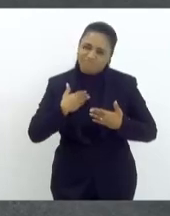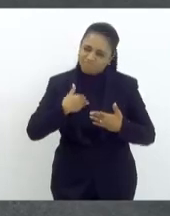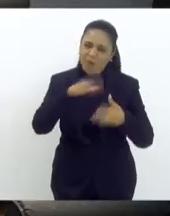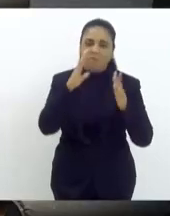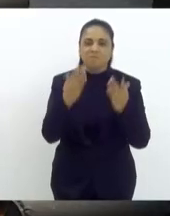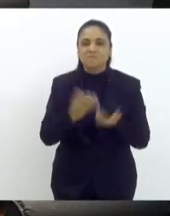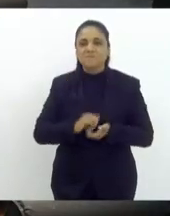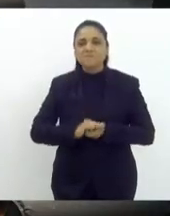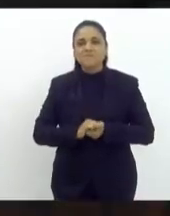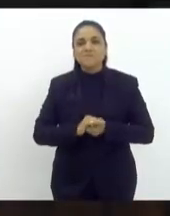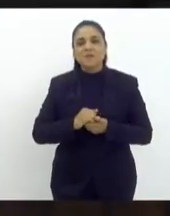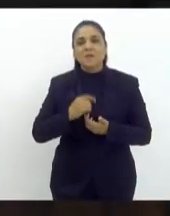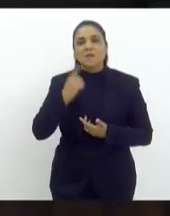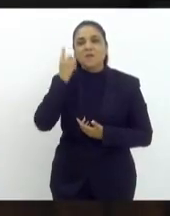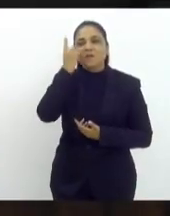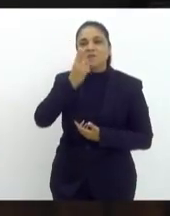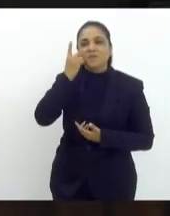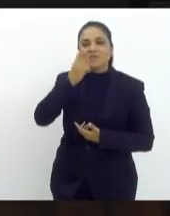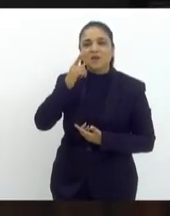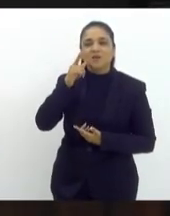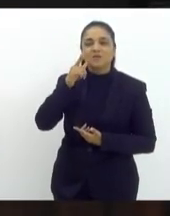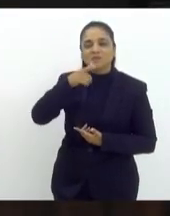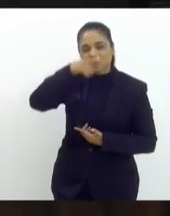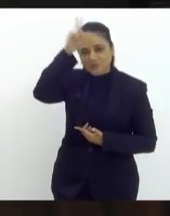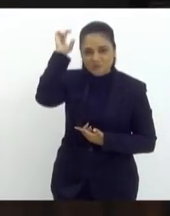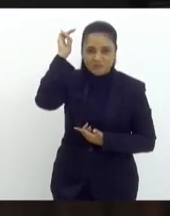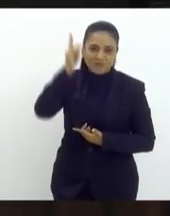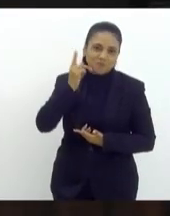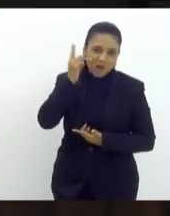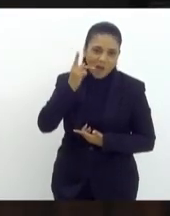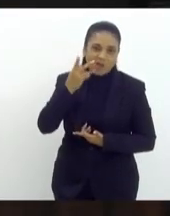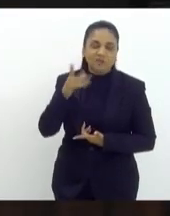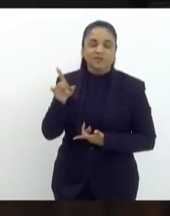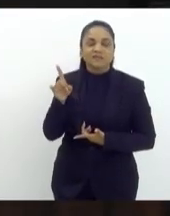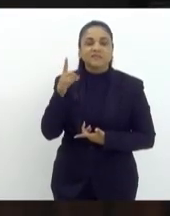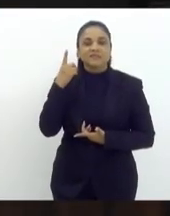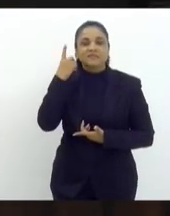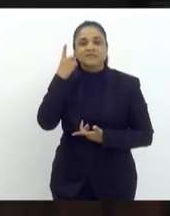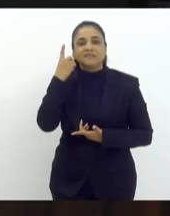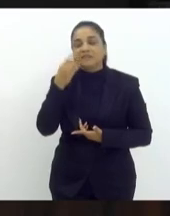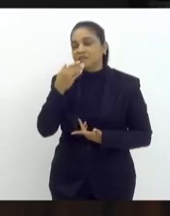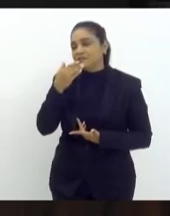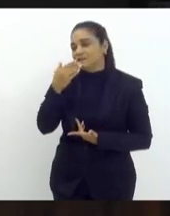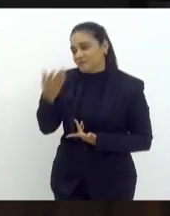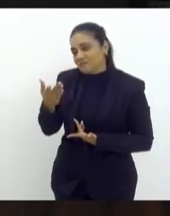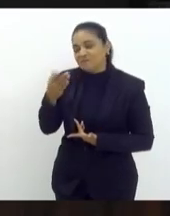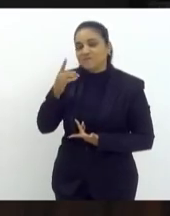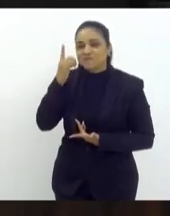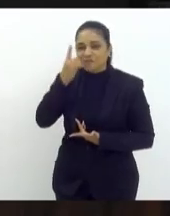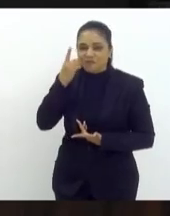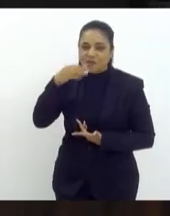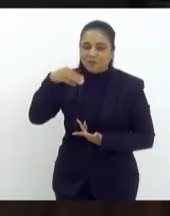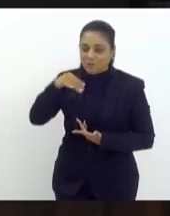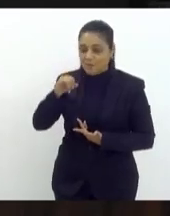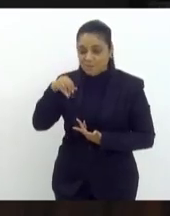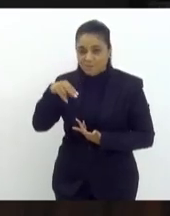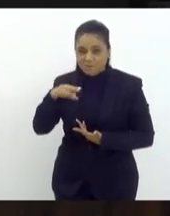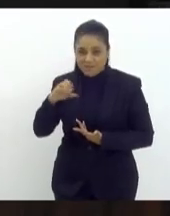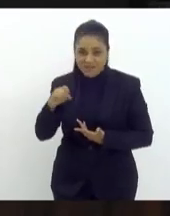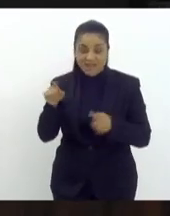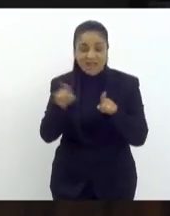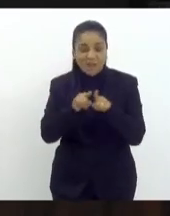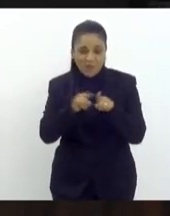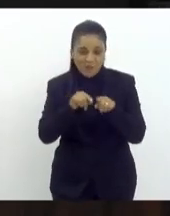dentro da Luz Paulo tava na frente deputado Carlos Mickey ele já tinha pedido logo em seguida vocês depenada com